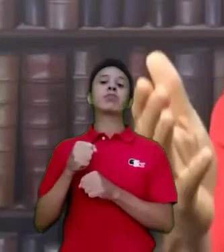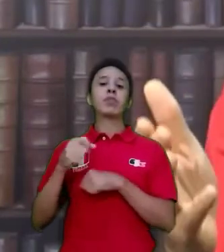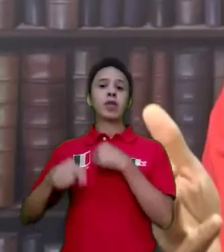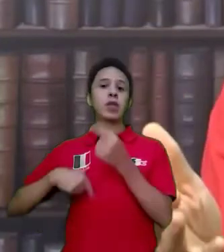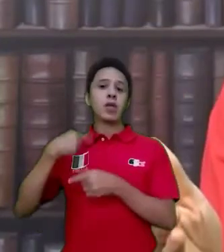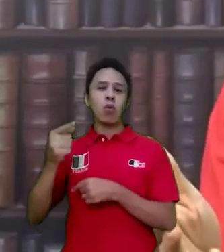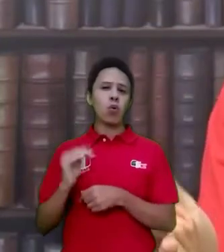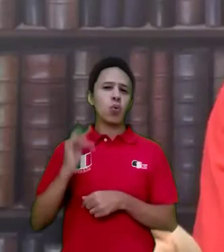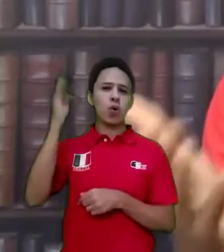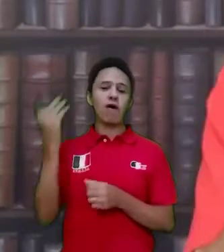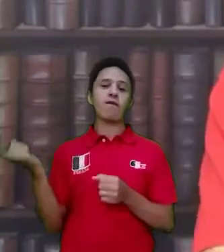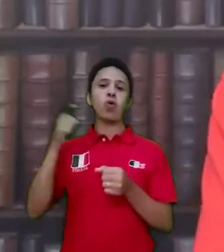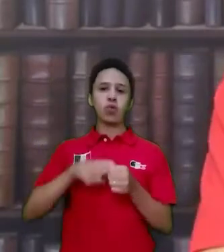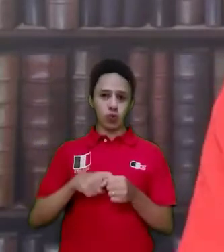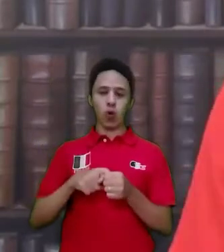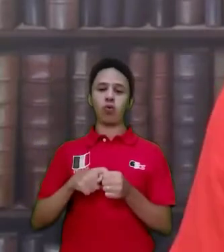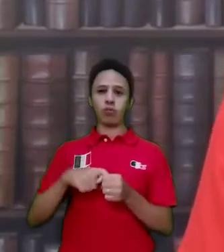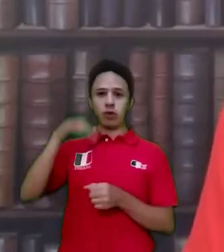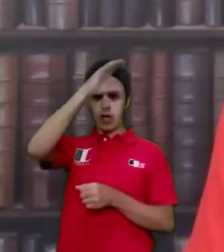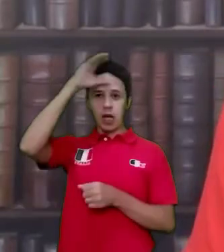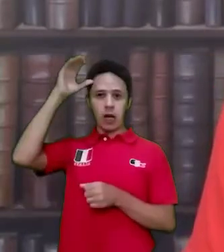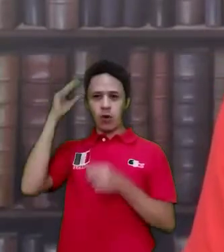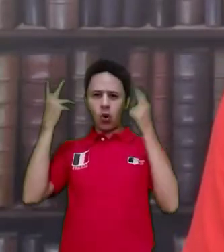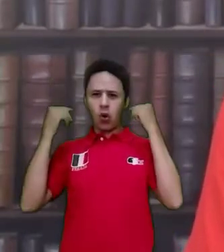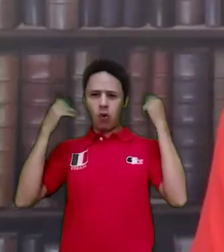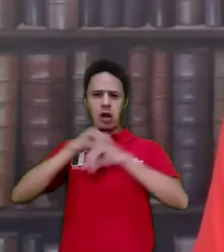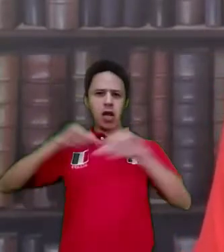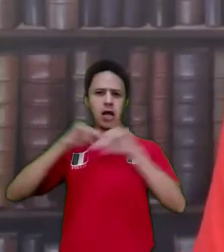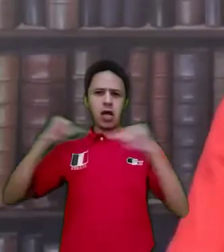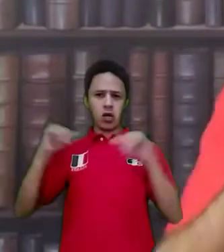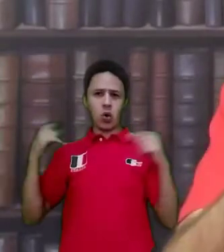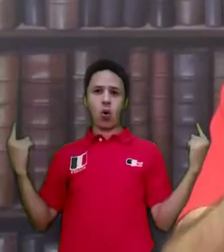a Câmara dos Comuns declarava guerra ao rei.